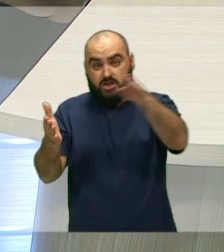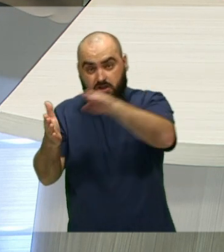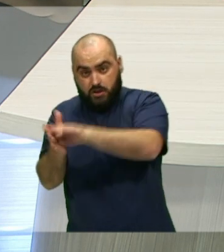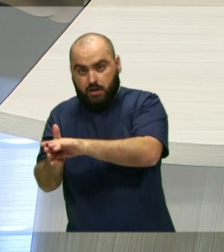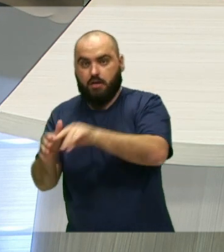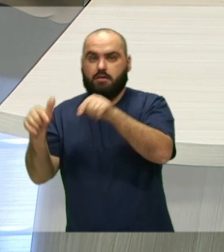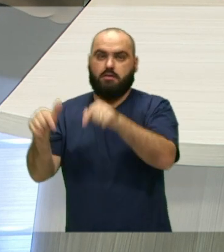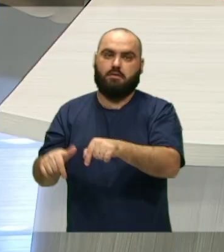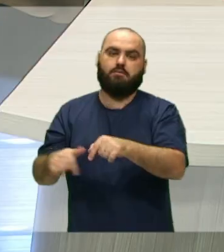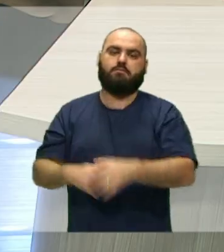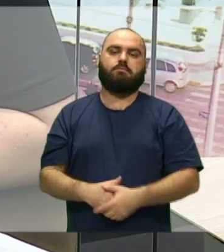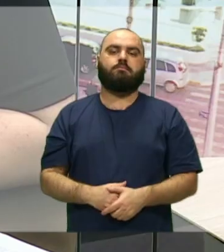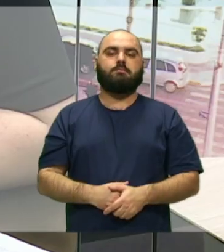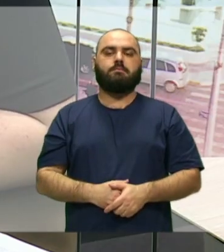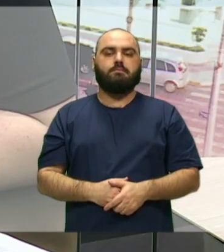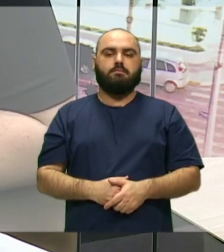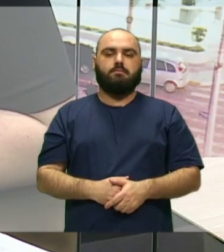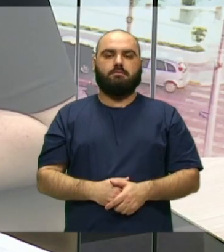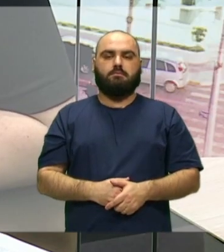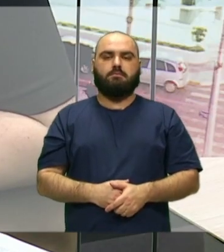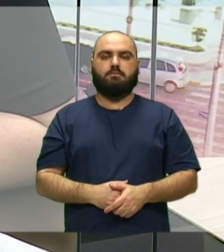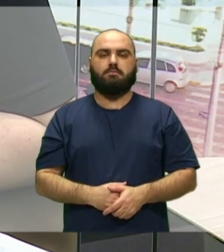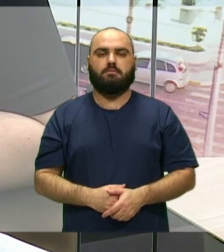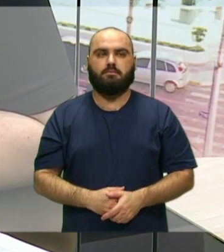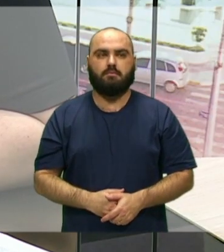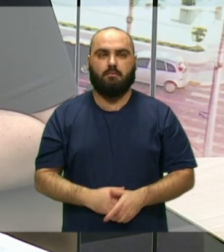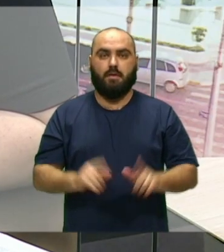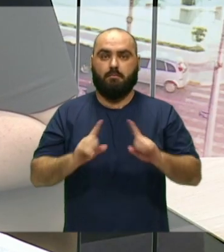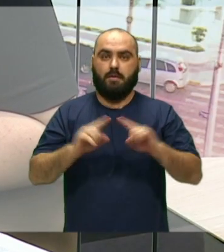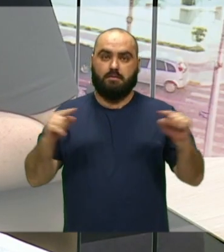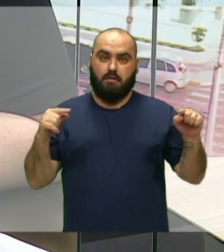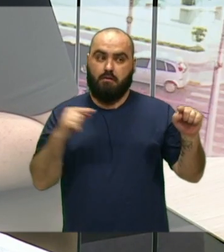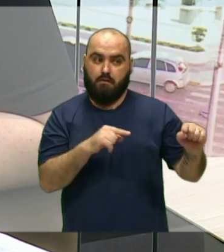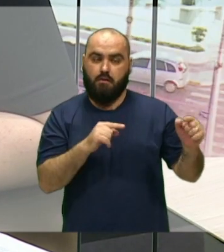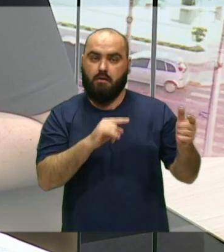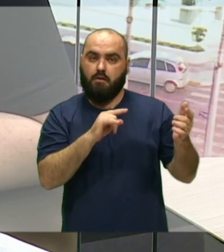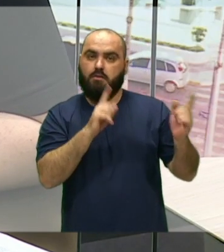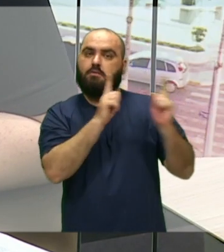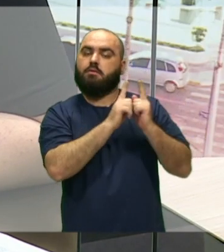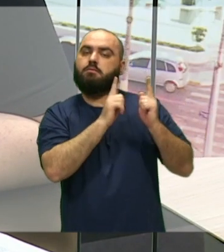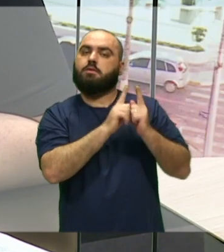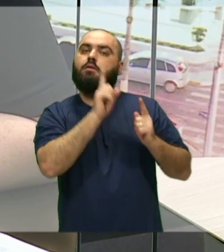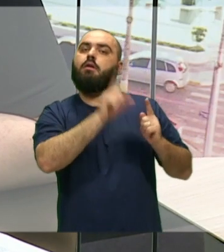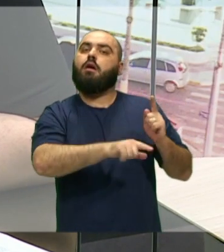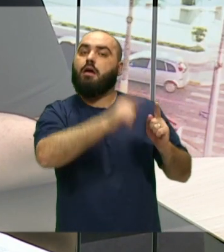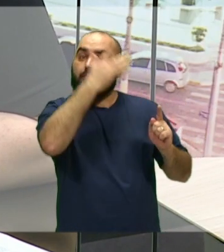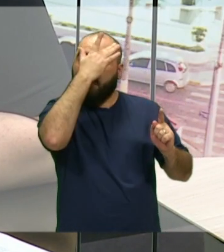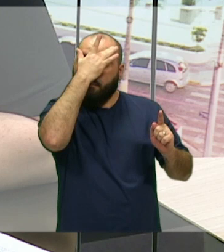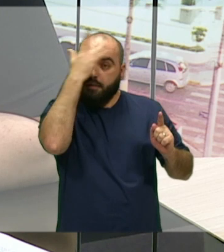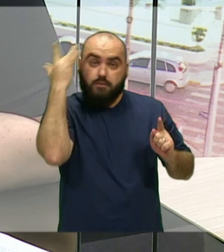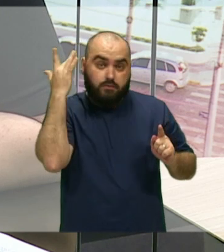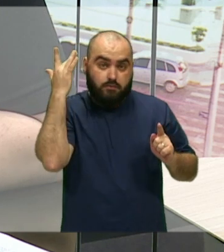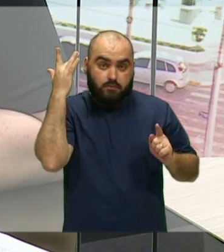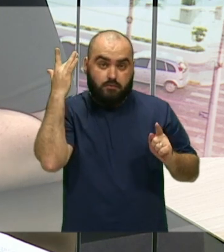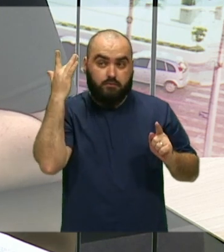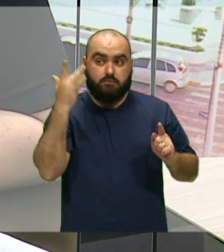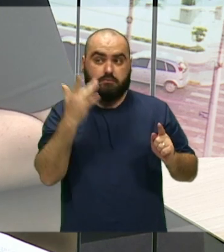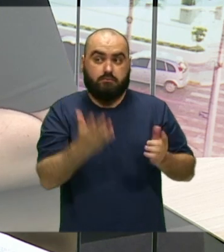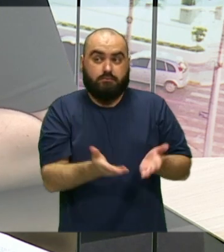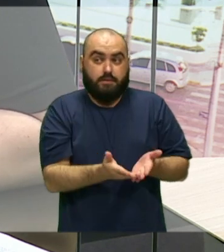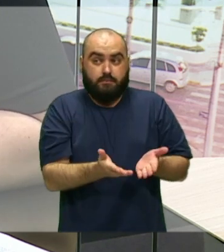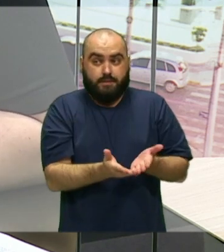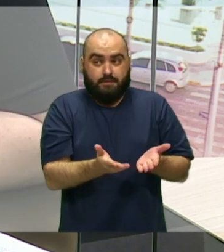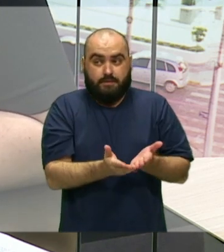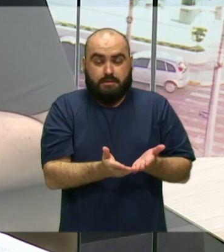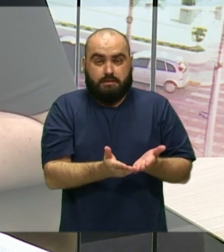o documento mas e esses atendimentos eles são destinados para para pessoas eh de baixa renda a gente